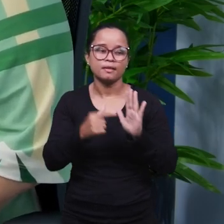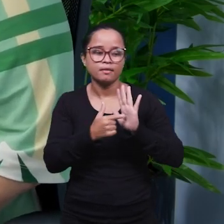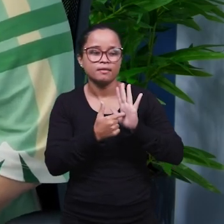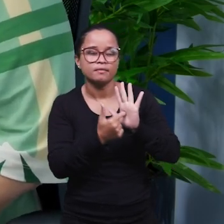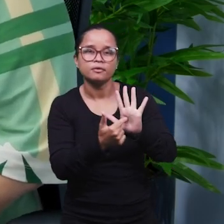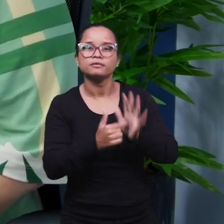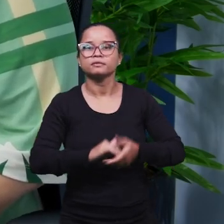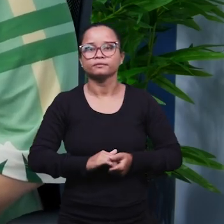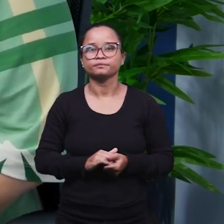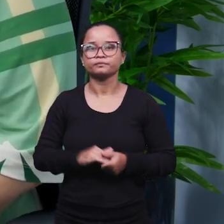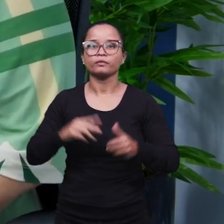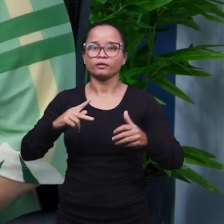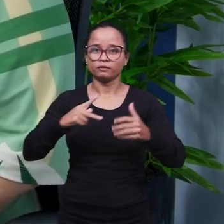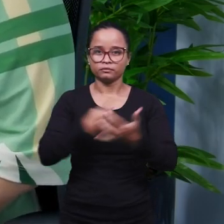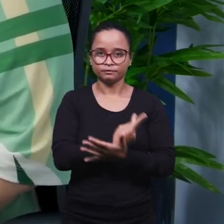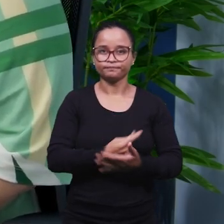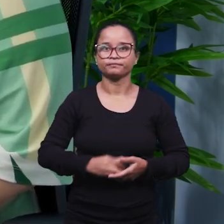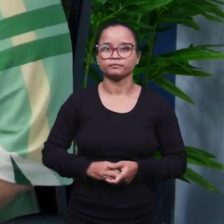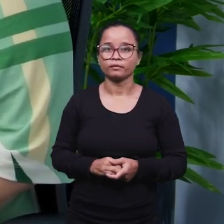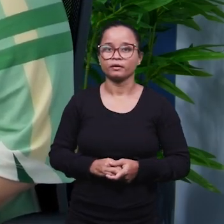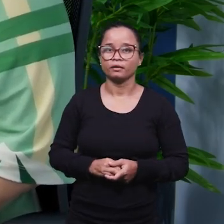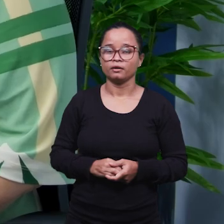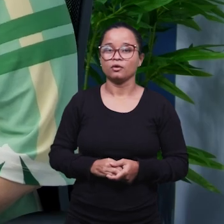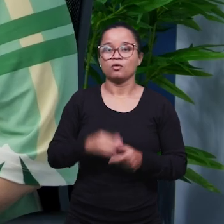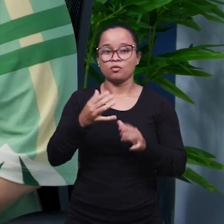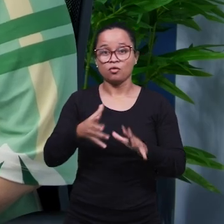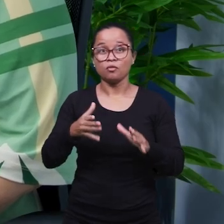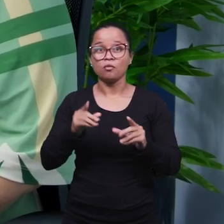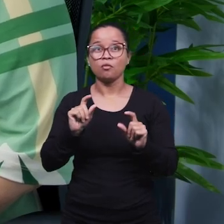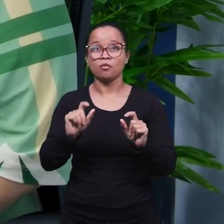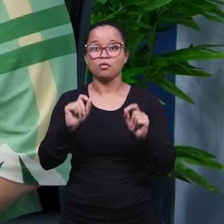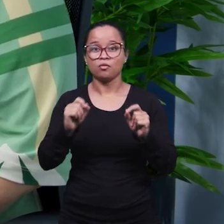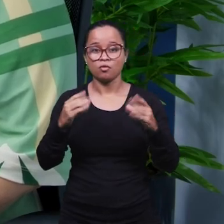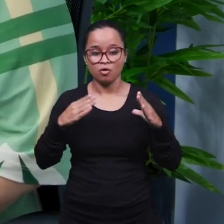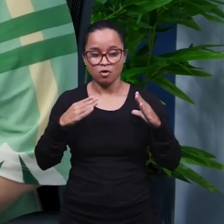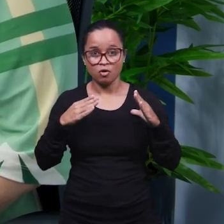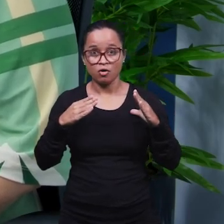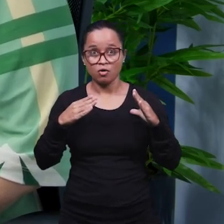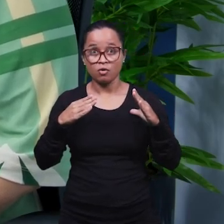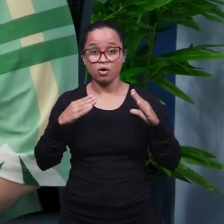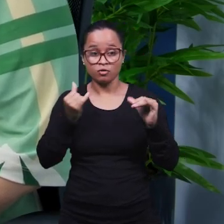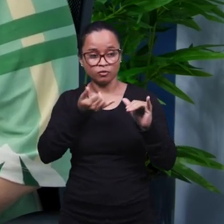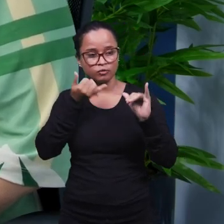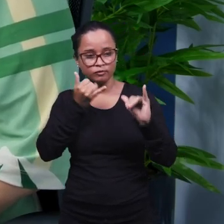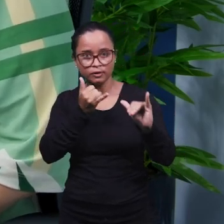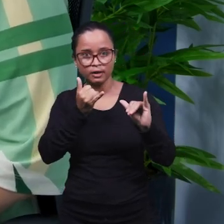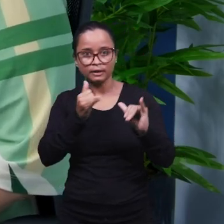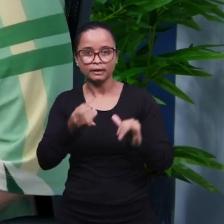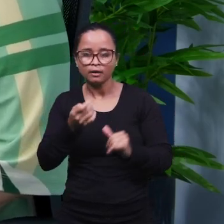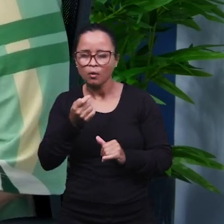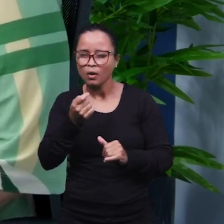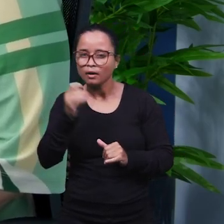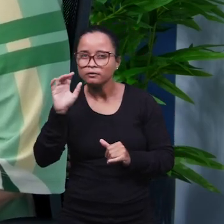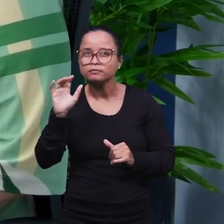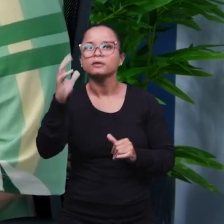fala, nos mostra os acontecimentos das trombetas, olha o globo com as trombetas, e que está muito